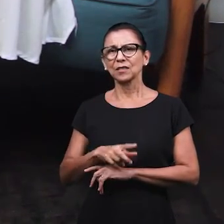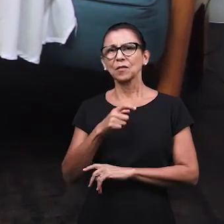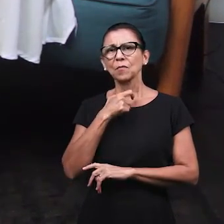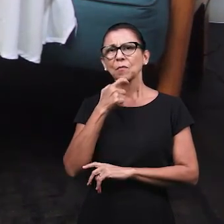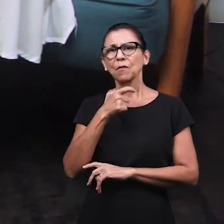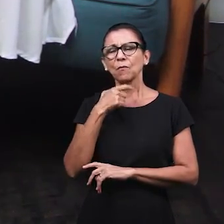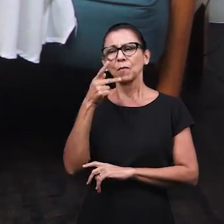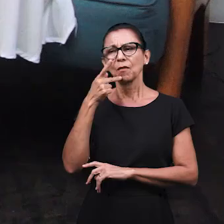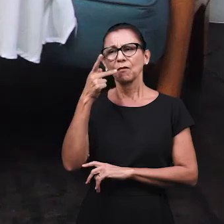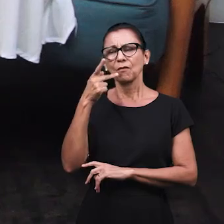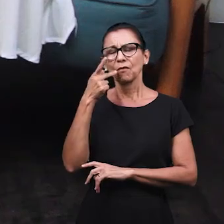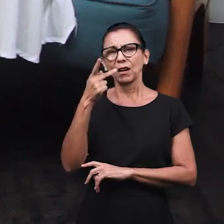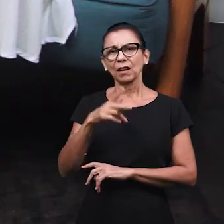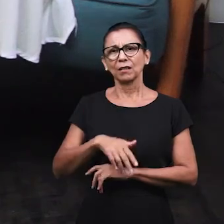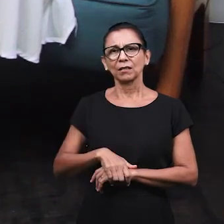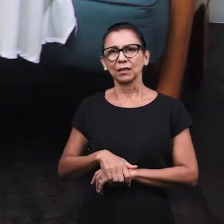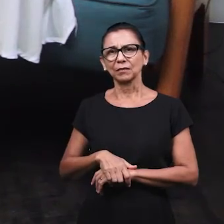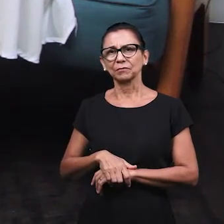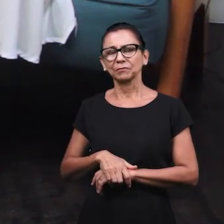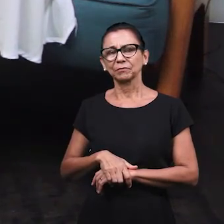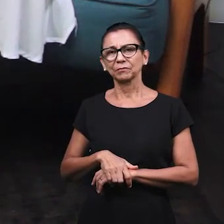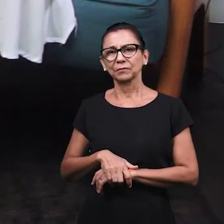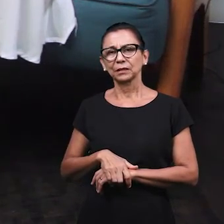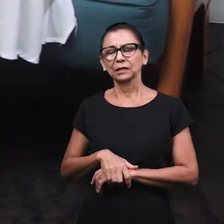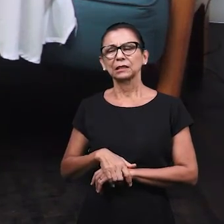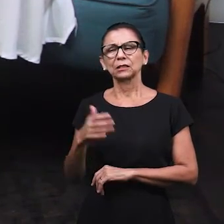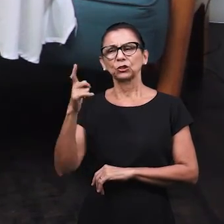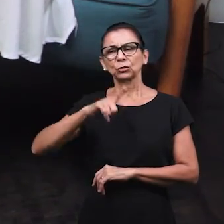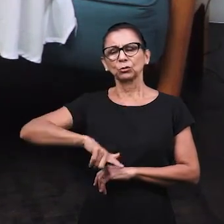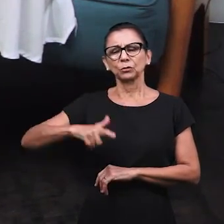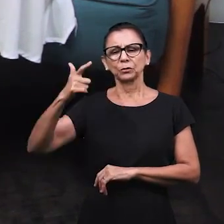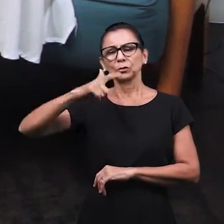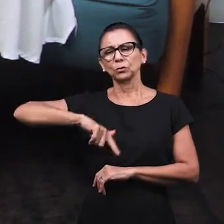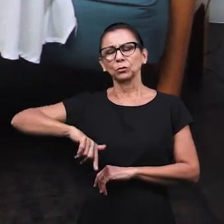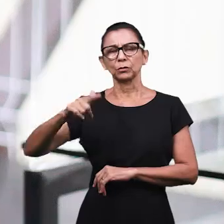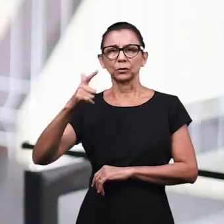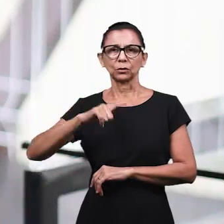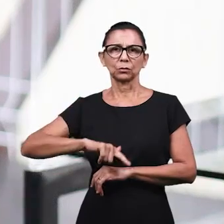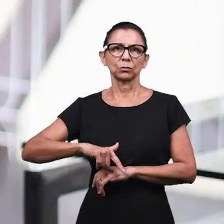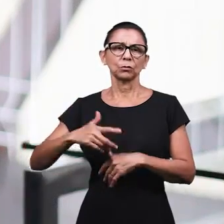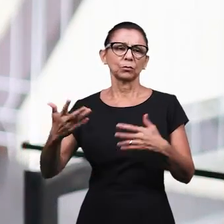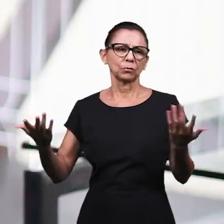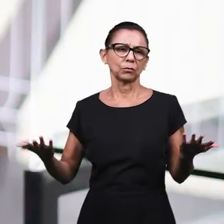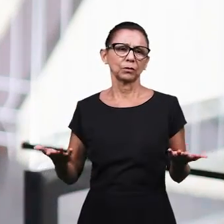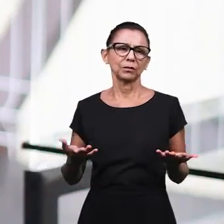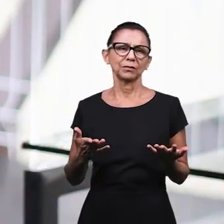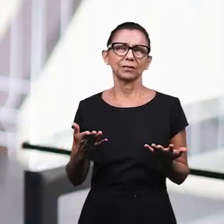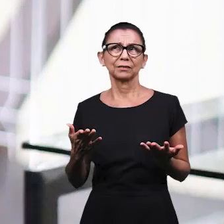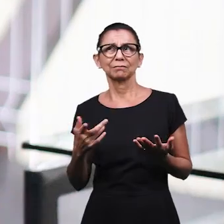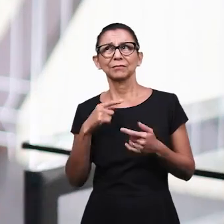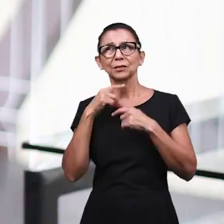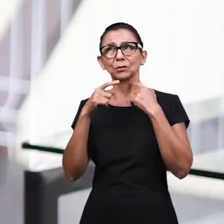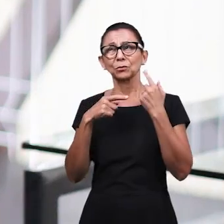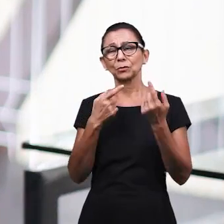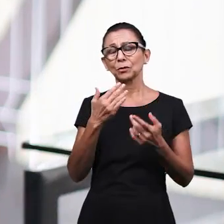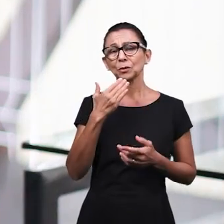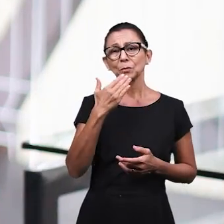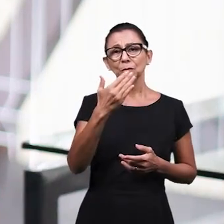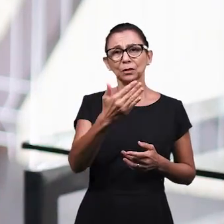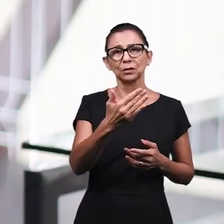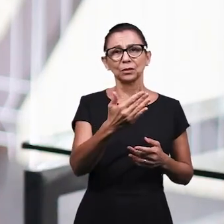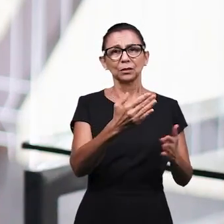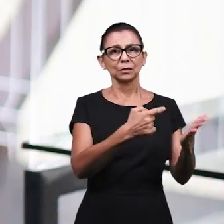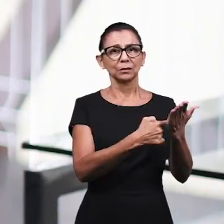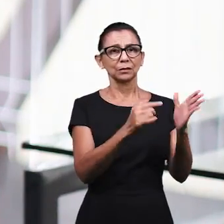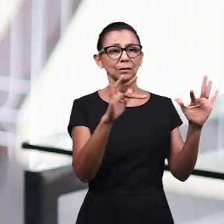Bem-vindo ao clube. Uma fala, eu gravei acho que umas 15 vezes. E aí o que acabou acontecendo? Eu fui pedir ajuda à minha família, mostrar